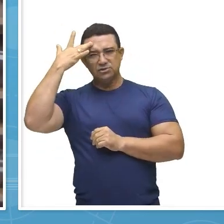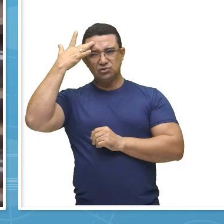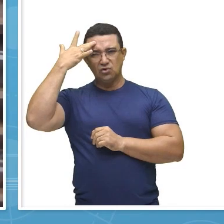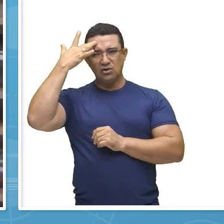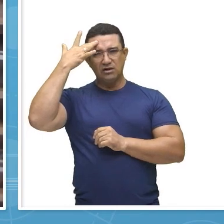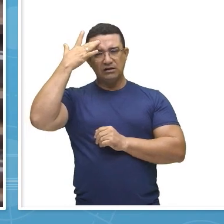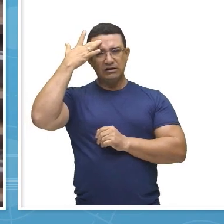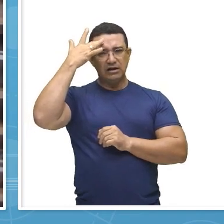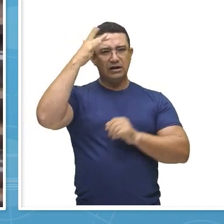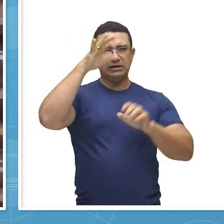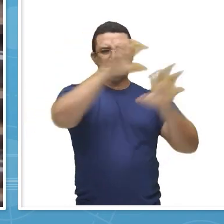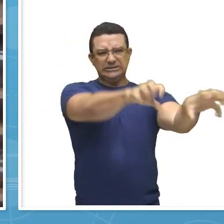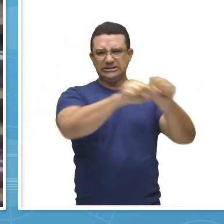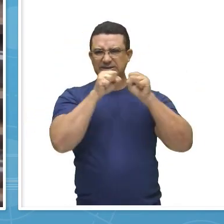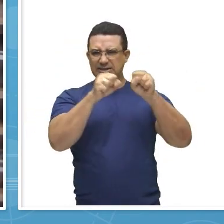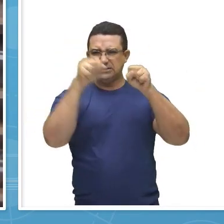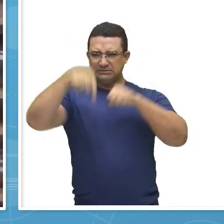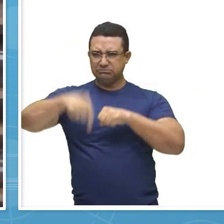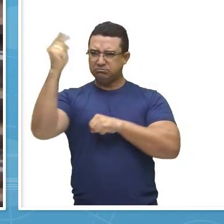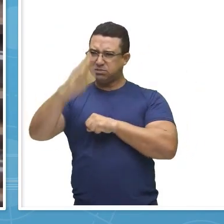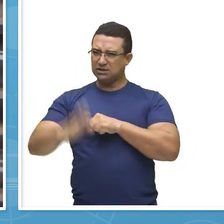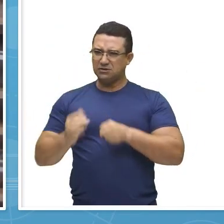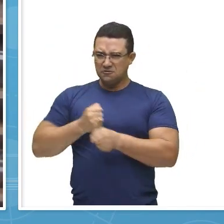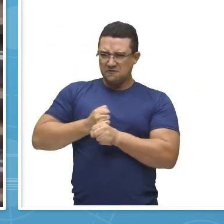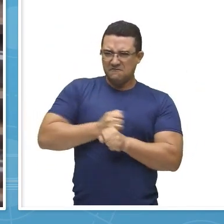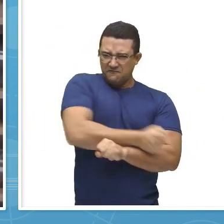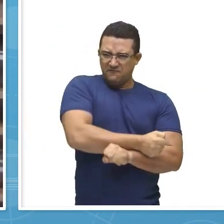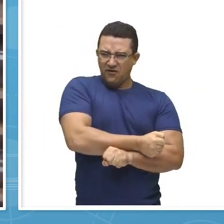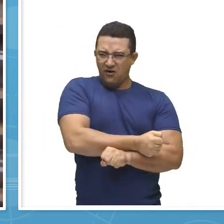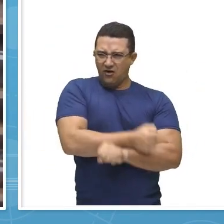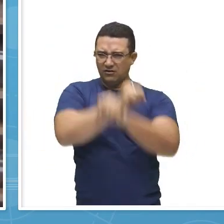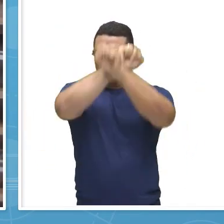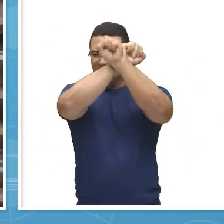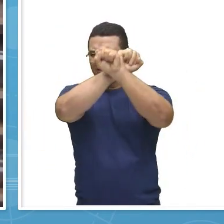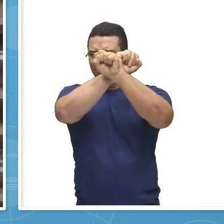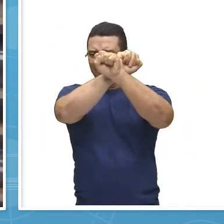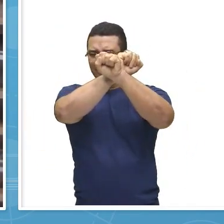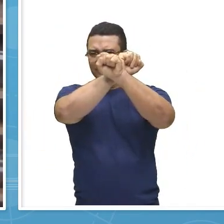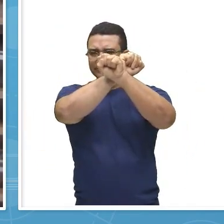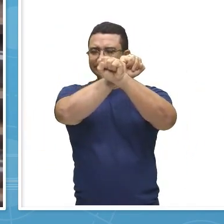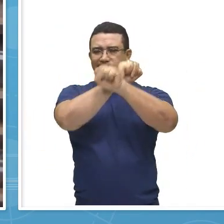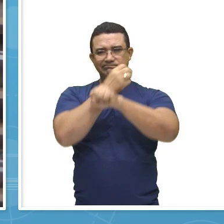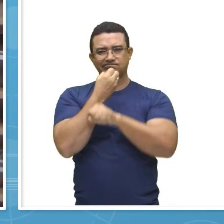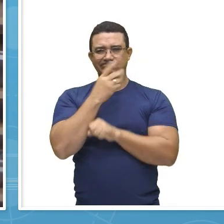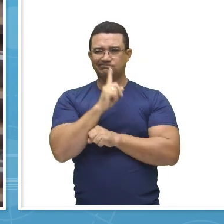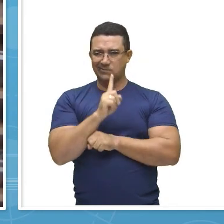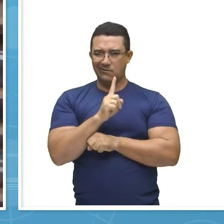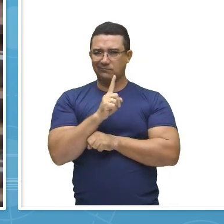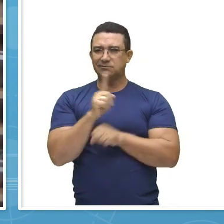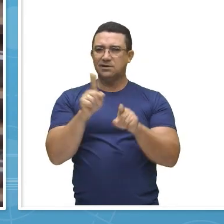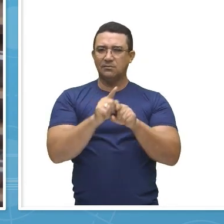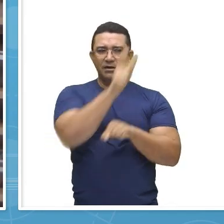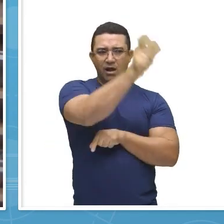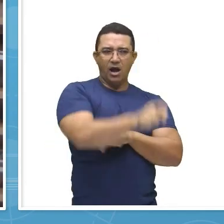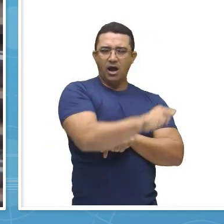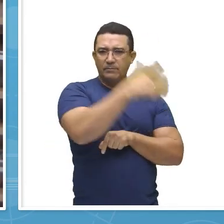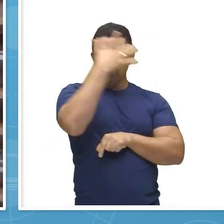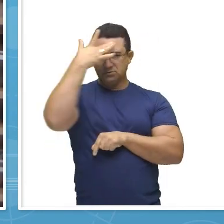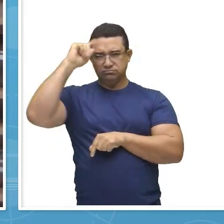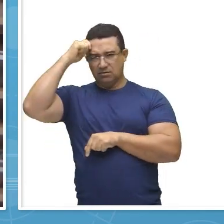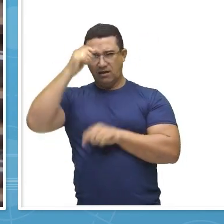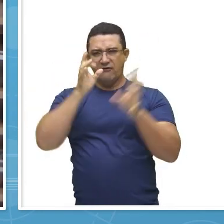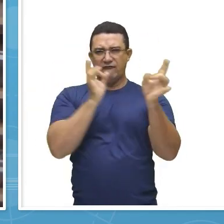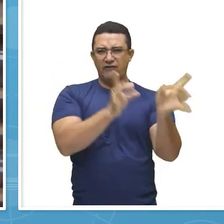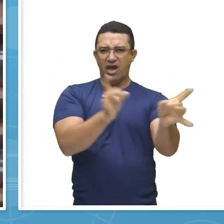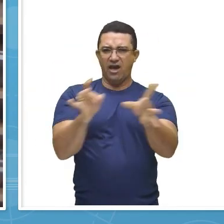do seu continente, trazidas, escravizadas para a América, vendidas como mercadoria.